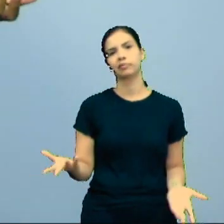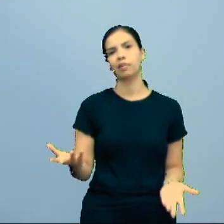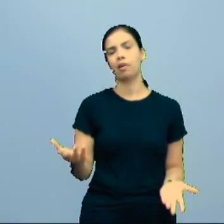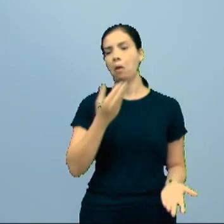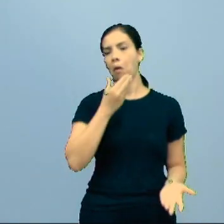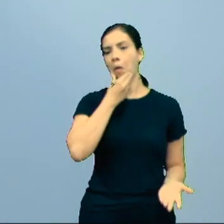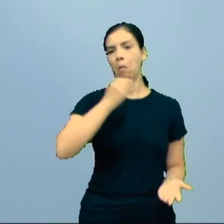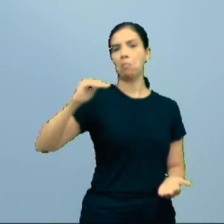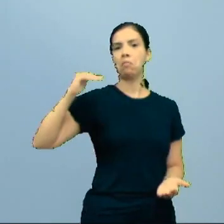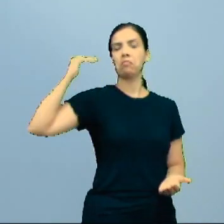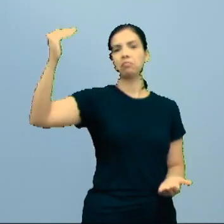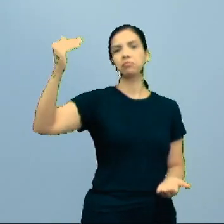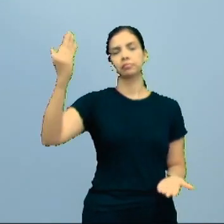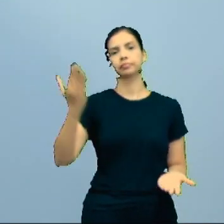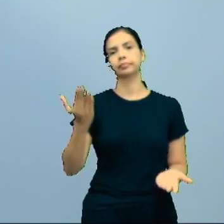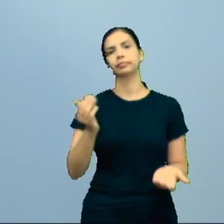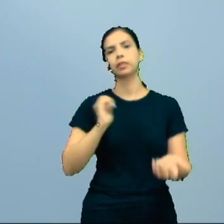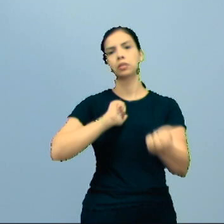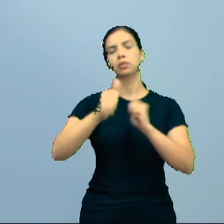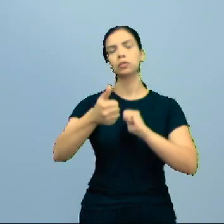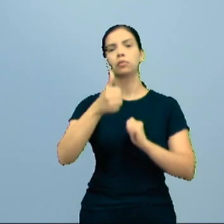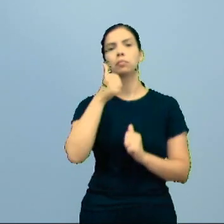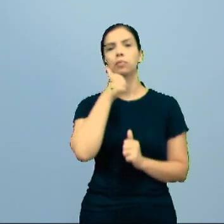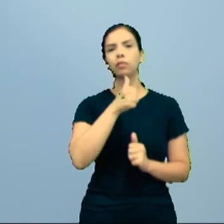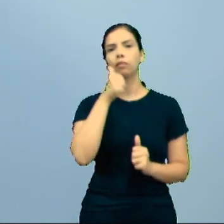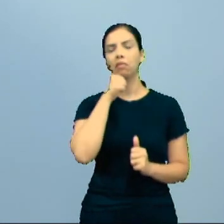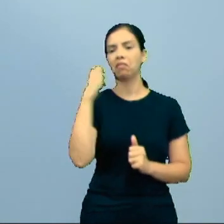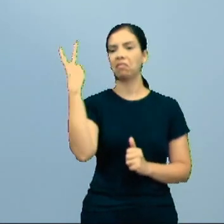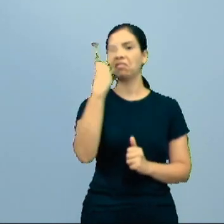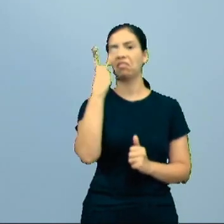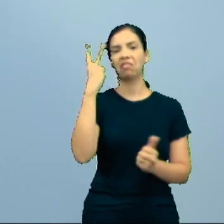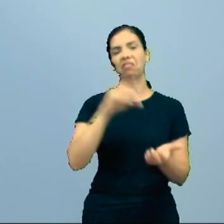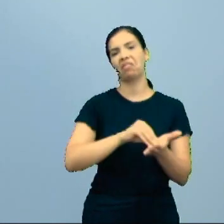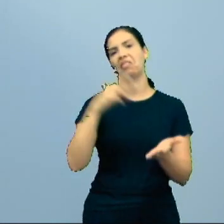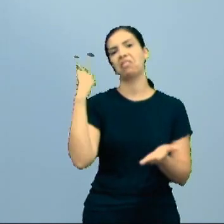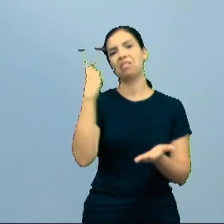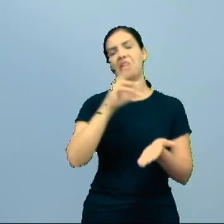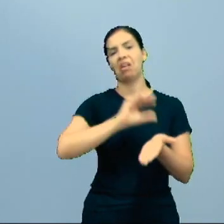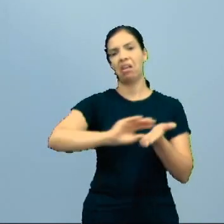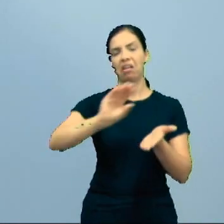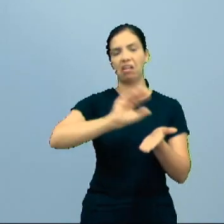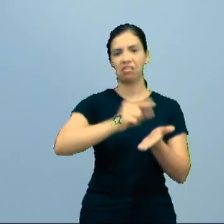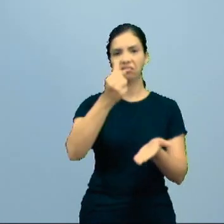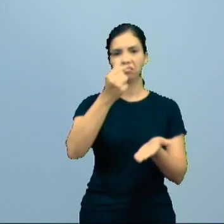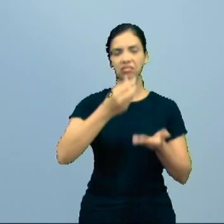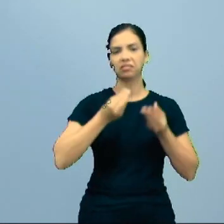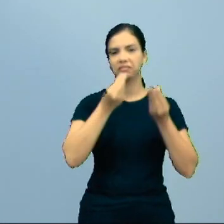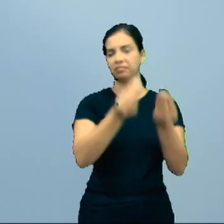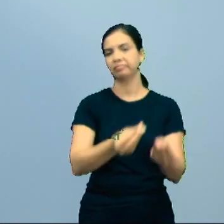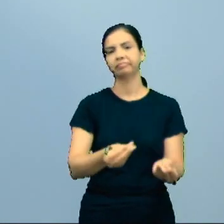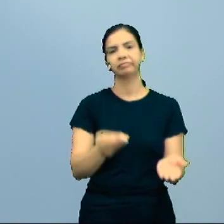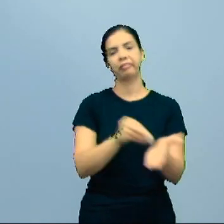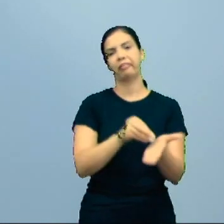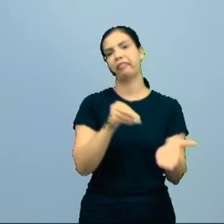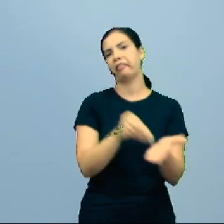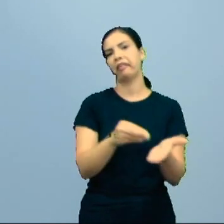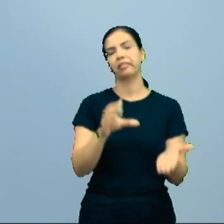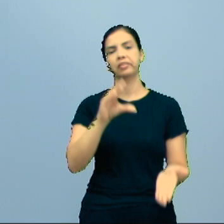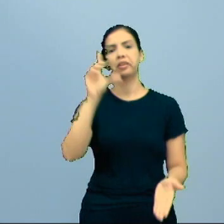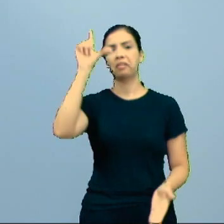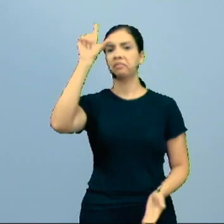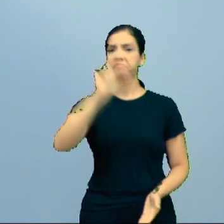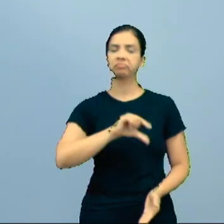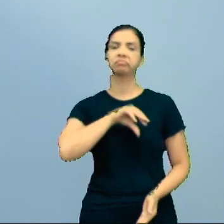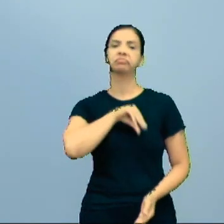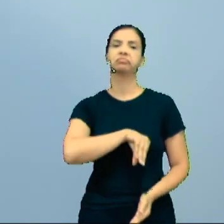masculinas. Então, os esportes femininos são menos valorizados, têm menos investimento, têm menos cobertura, têm menores salários